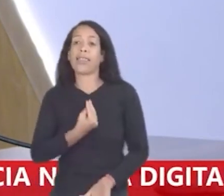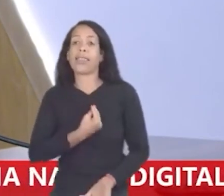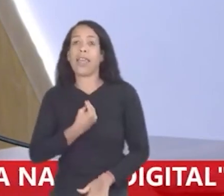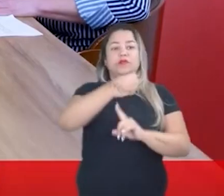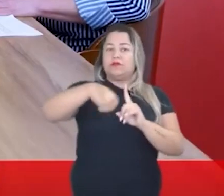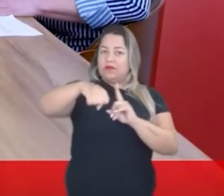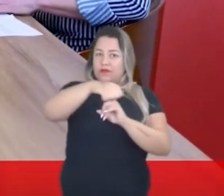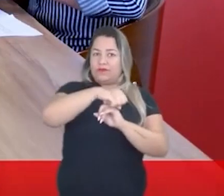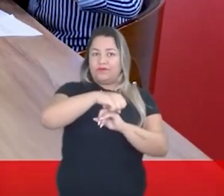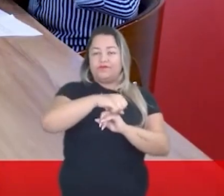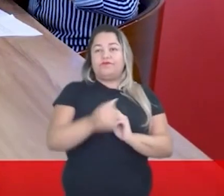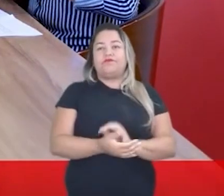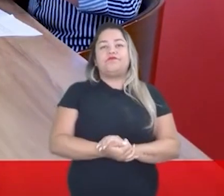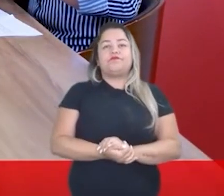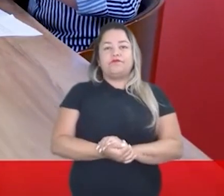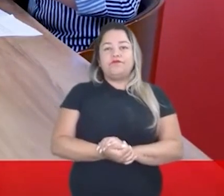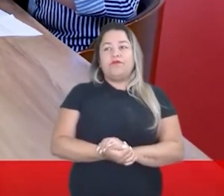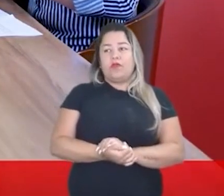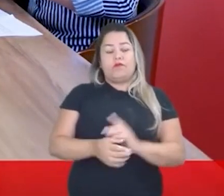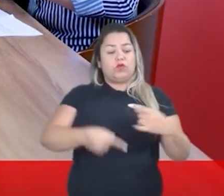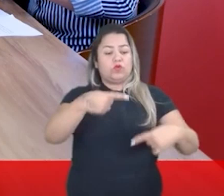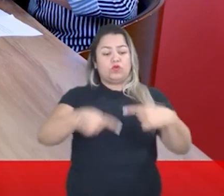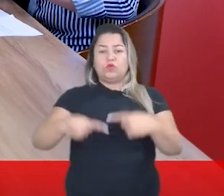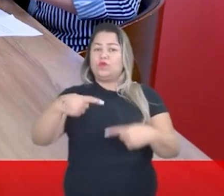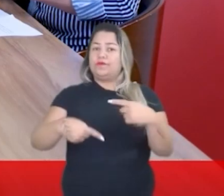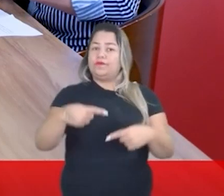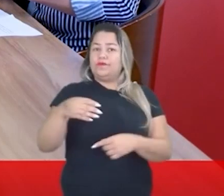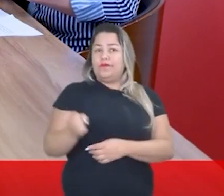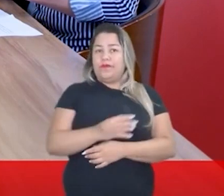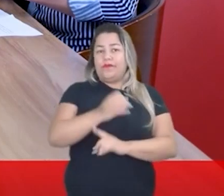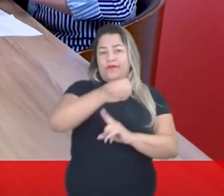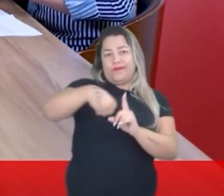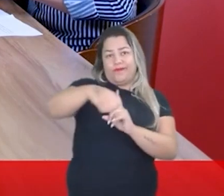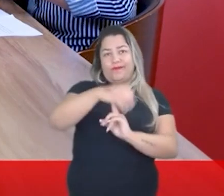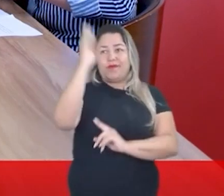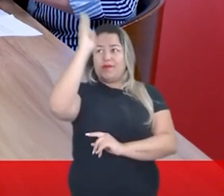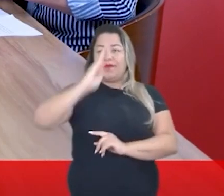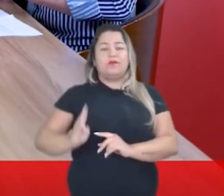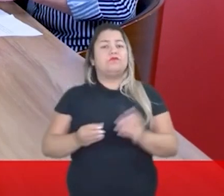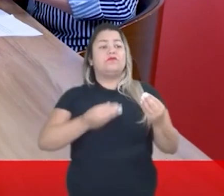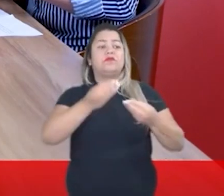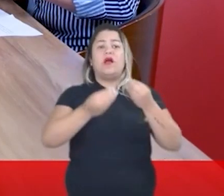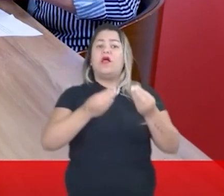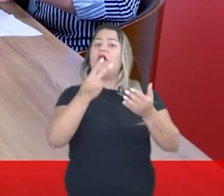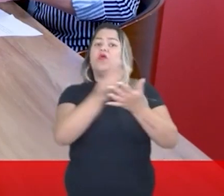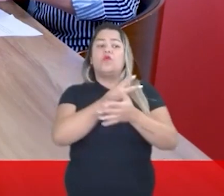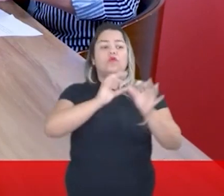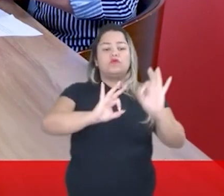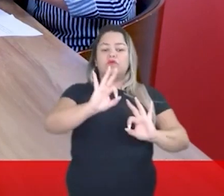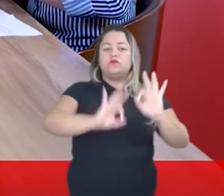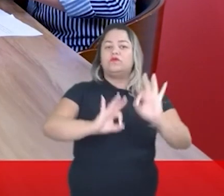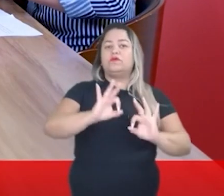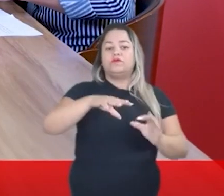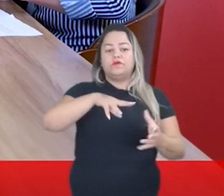infinitamente maior. Nós estamos num ciclo de debate sobre a nova sociedade brasileira, como ela está se organizando, seja no mundo do